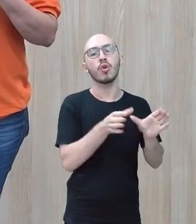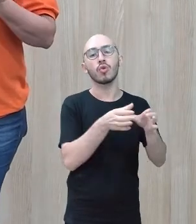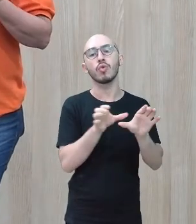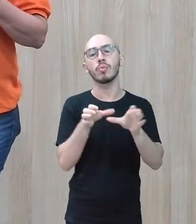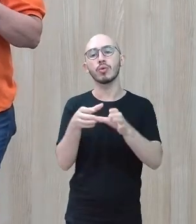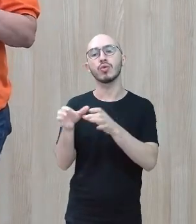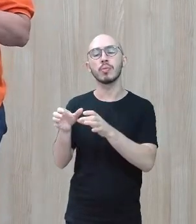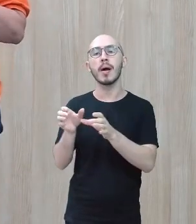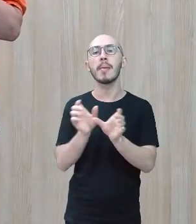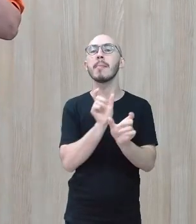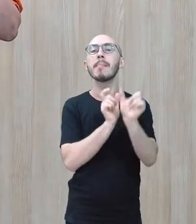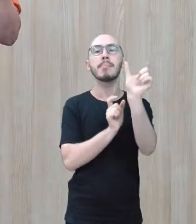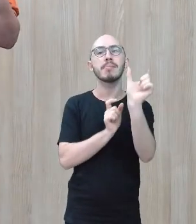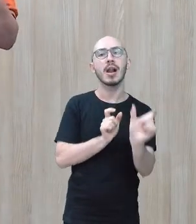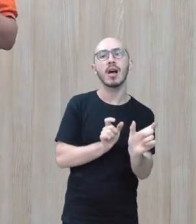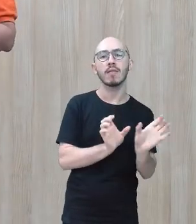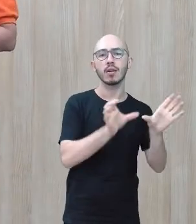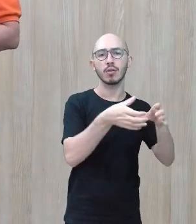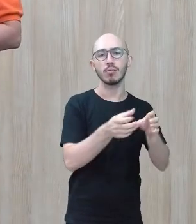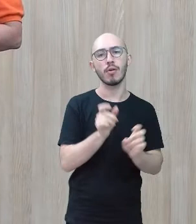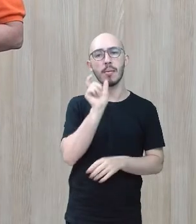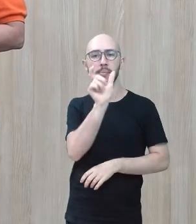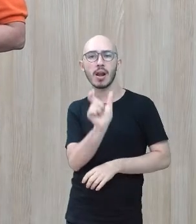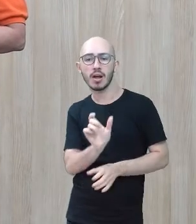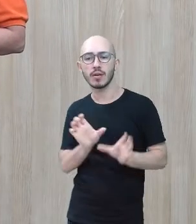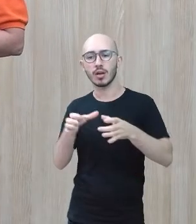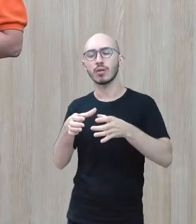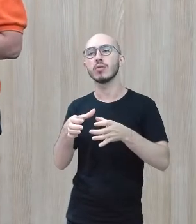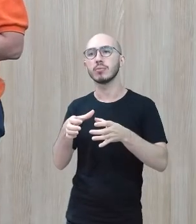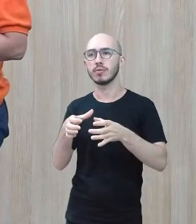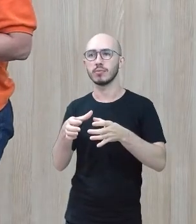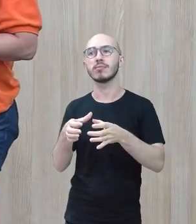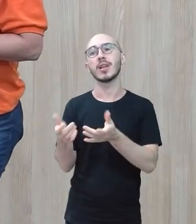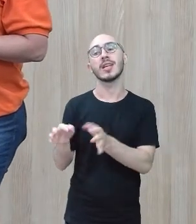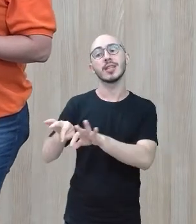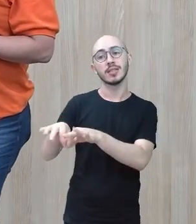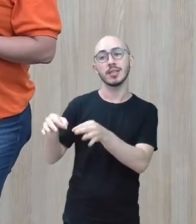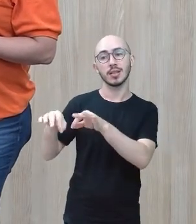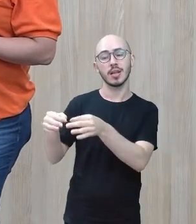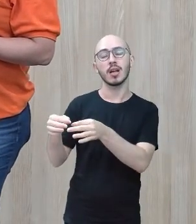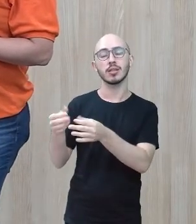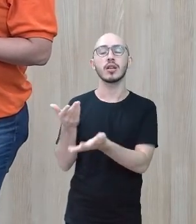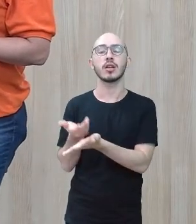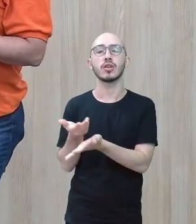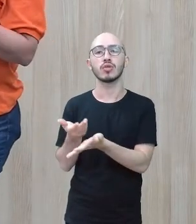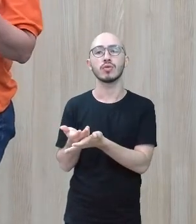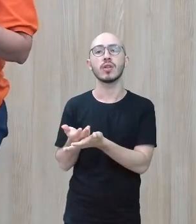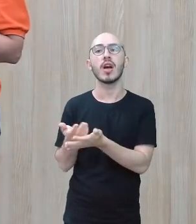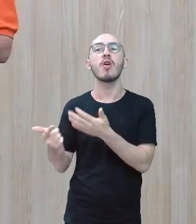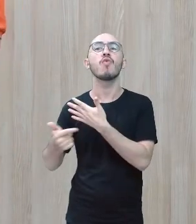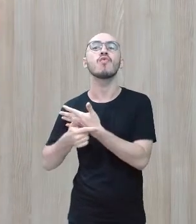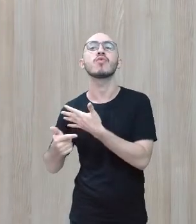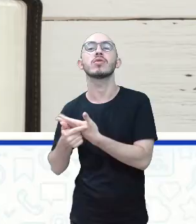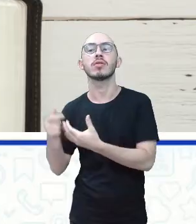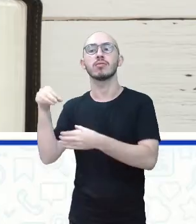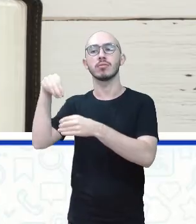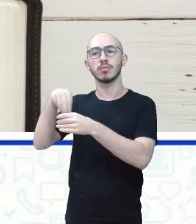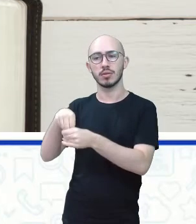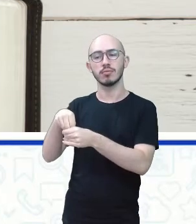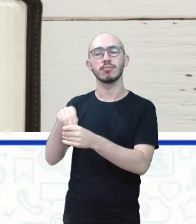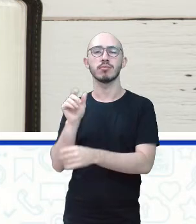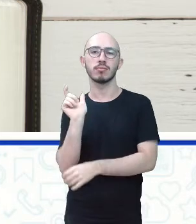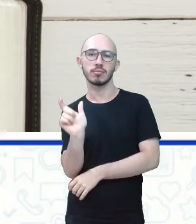a sintaxe estuda a função das palavras dentro da oração. Então, neste exemplo que trouxe aqui para